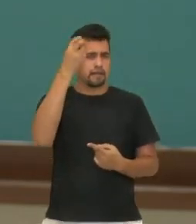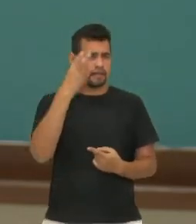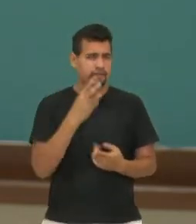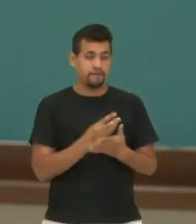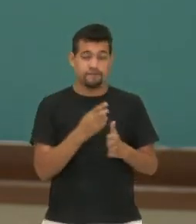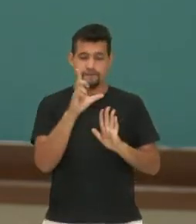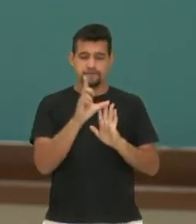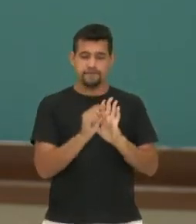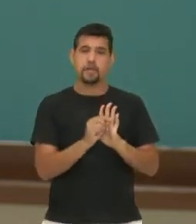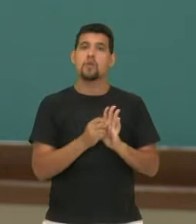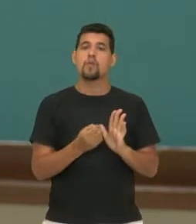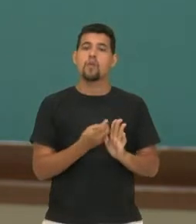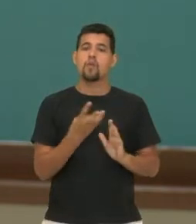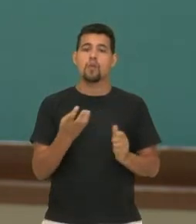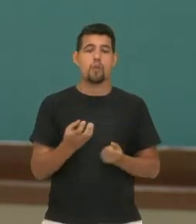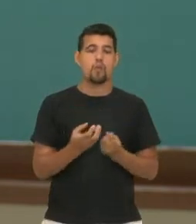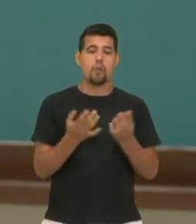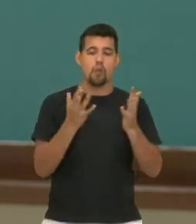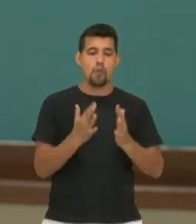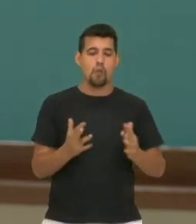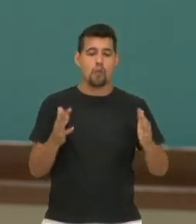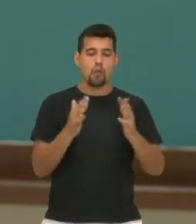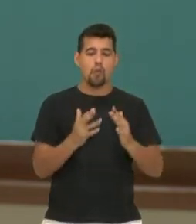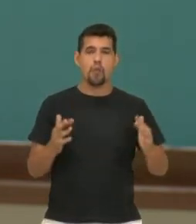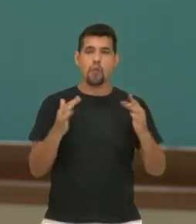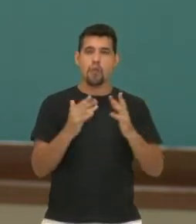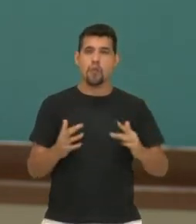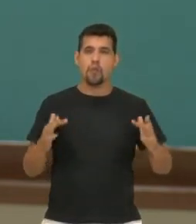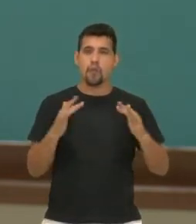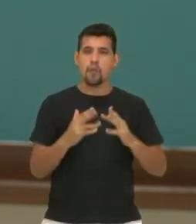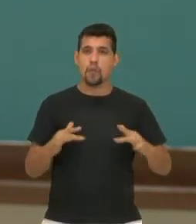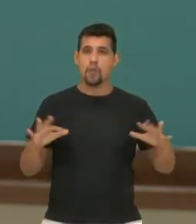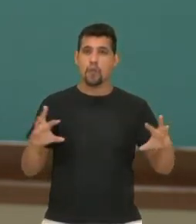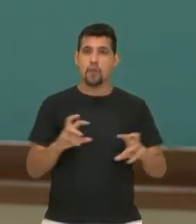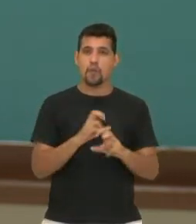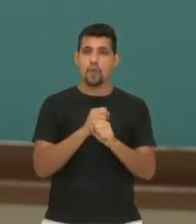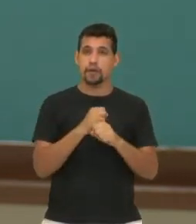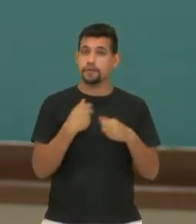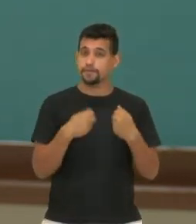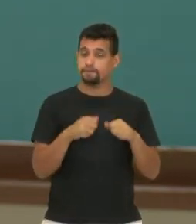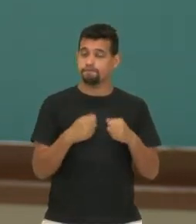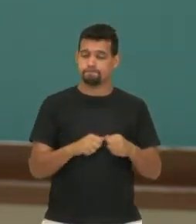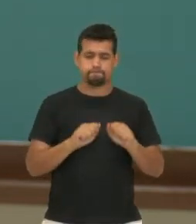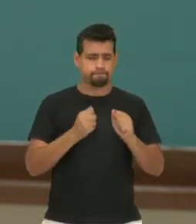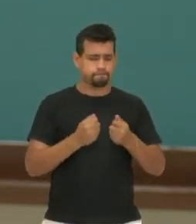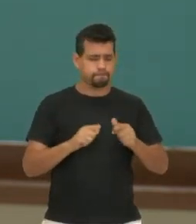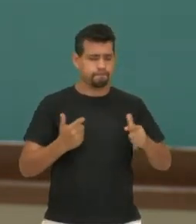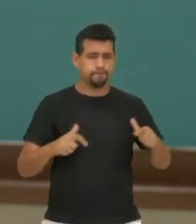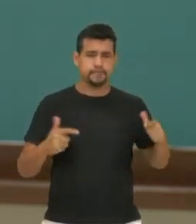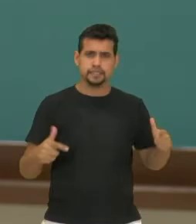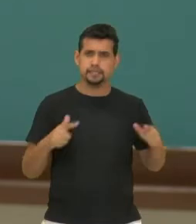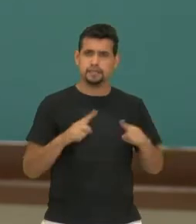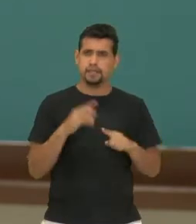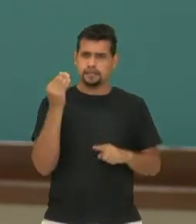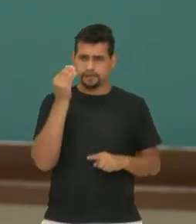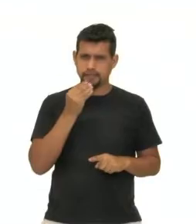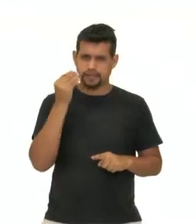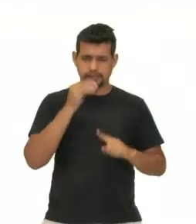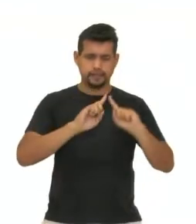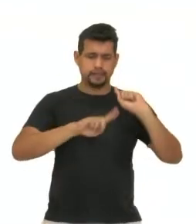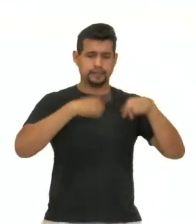vai diminuindo o comprimento de onda, a energia emitida ou absorvida tem que ser muito grande. E o experimento ele dava um